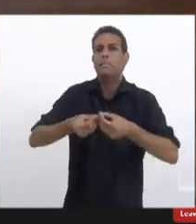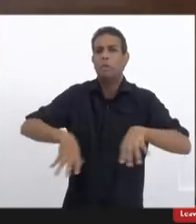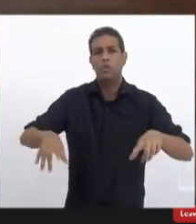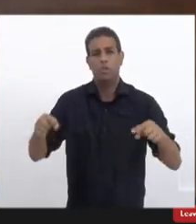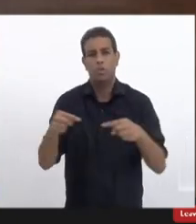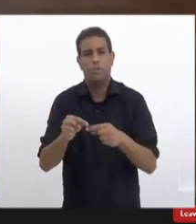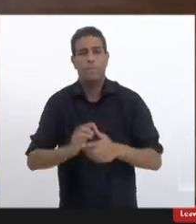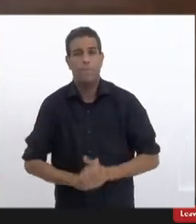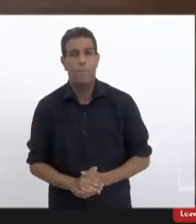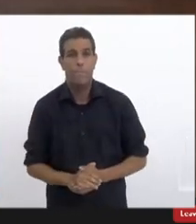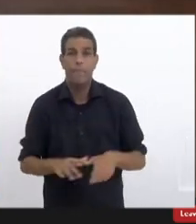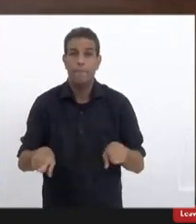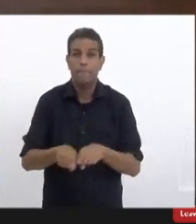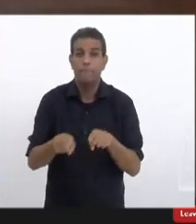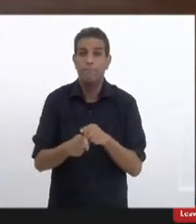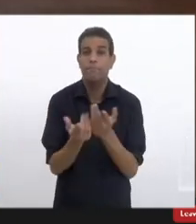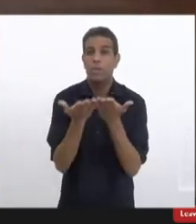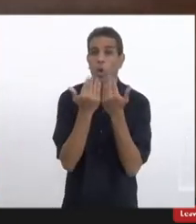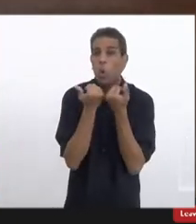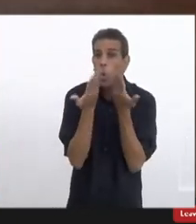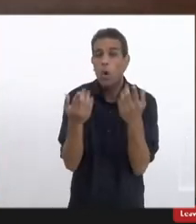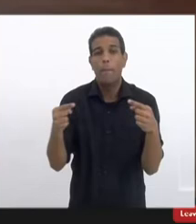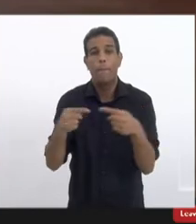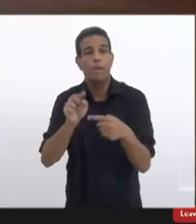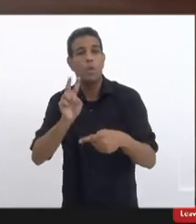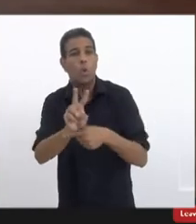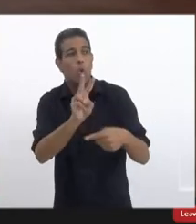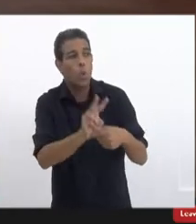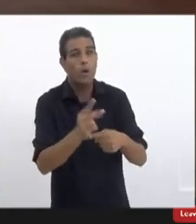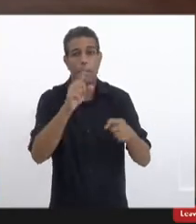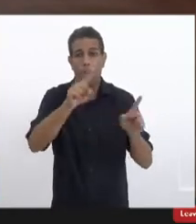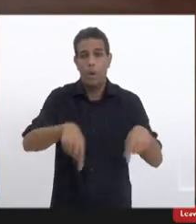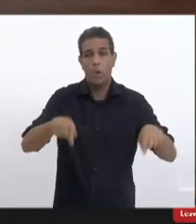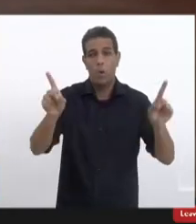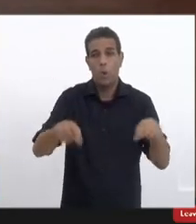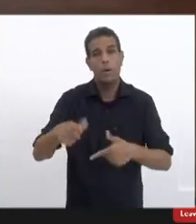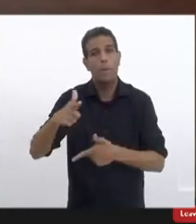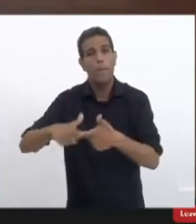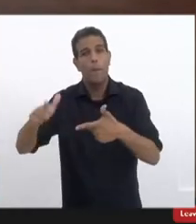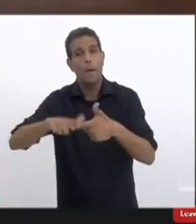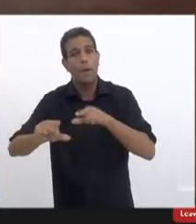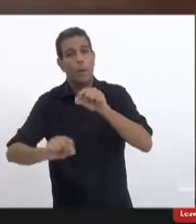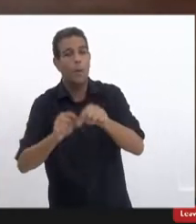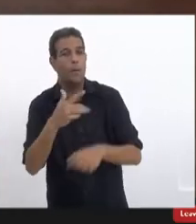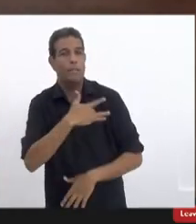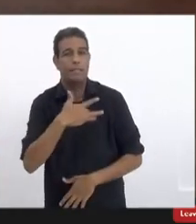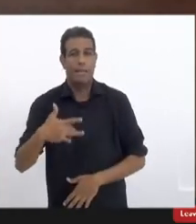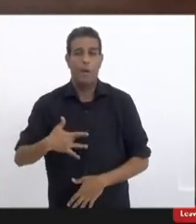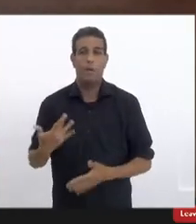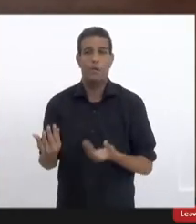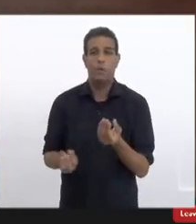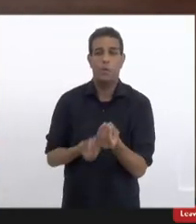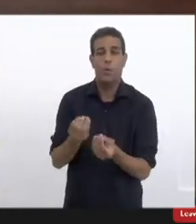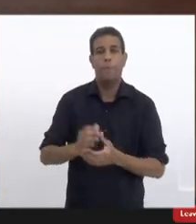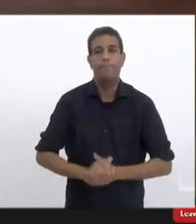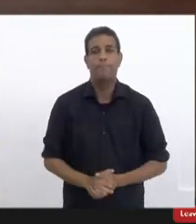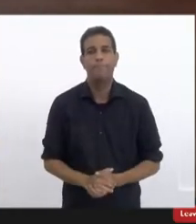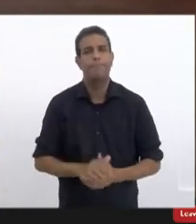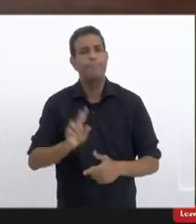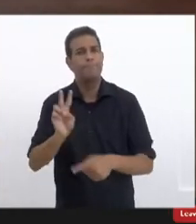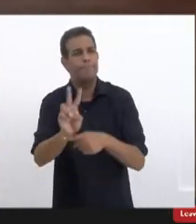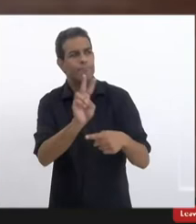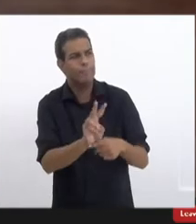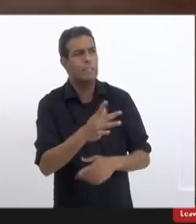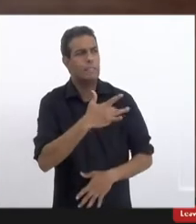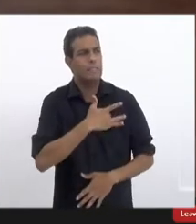irregular. Alimentação nutritiva, cuidados de higiene, a proibição de castigos físicos, psíquicos ou morais, a manutenção